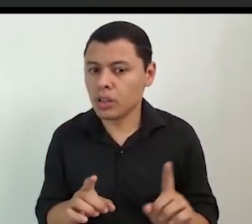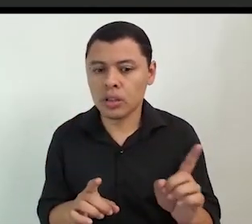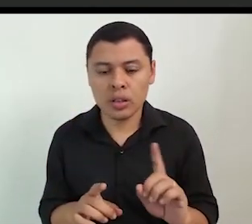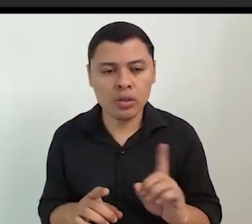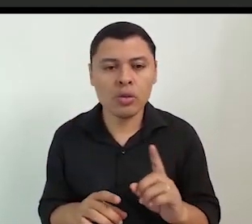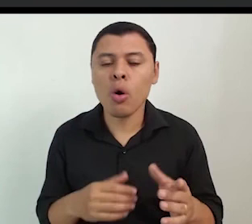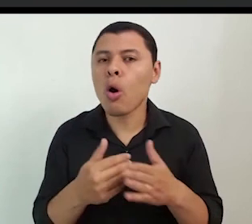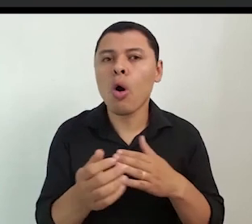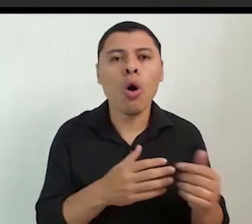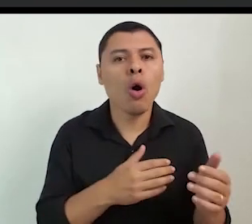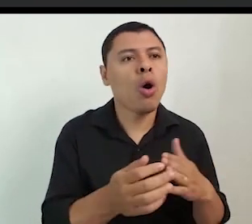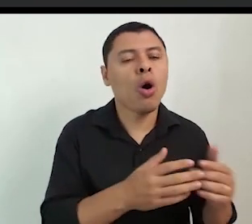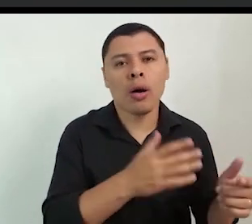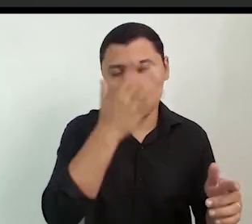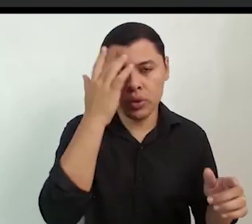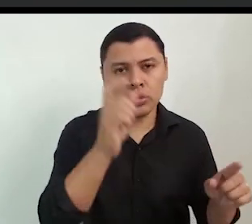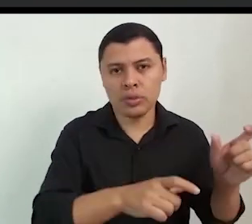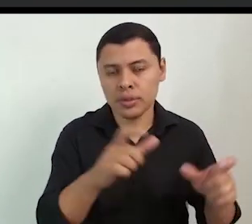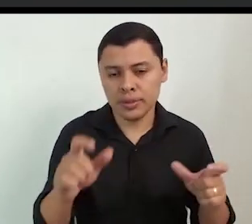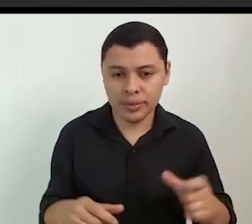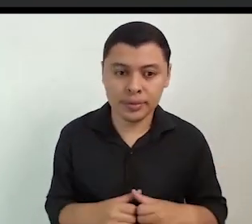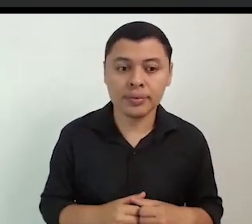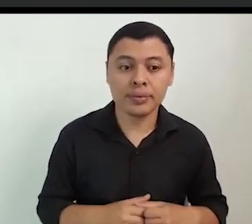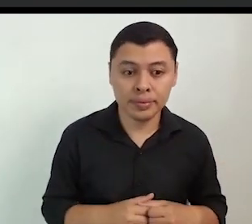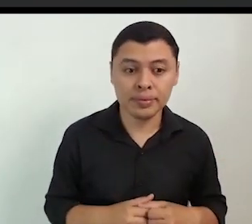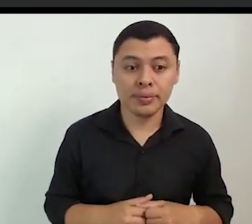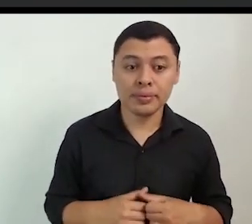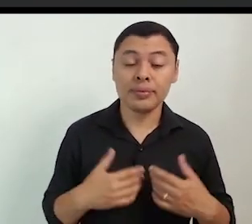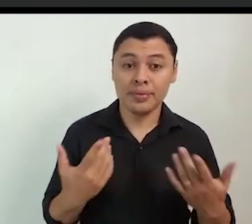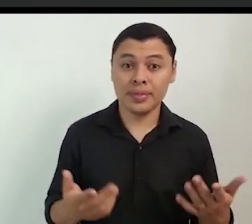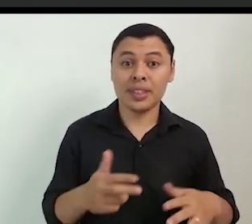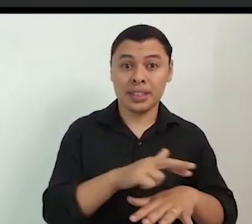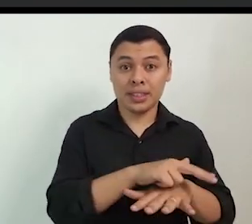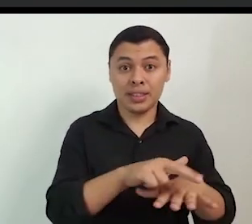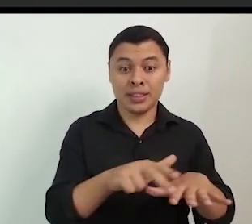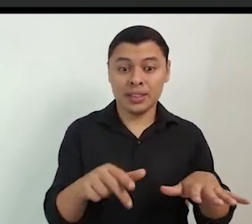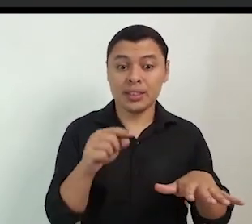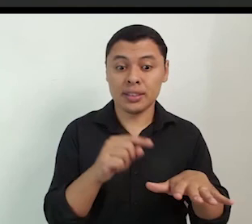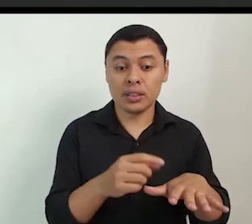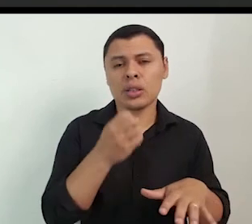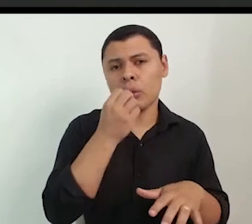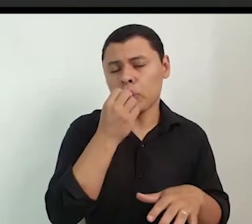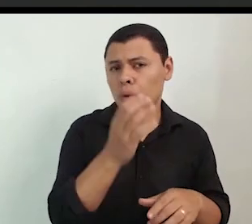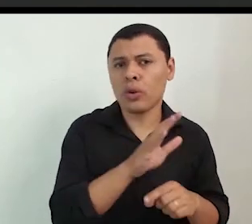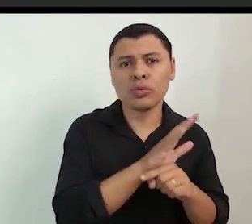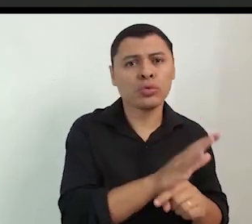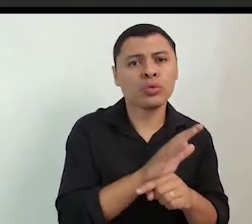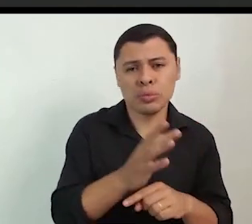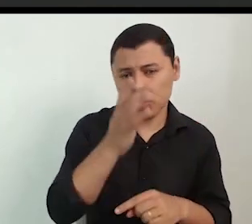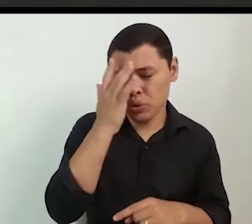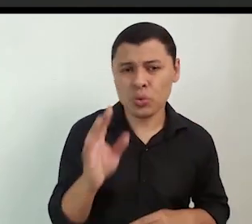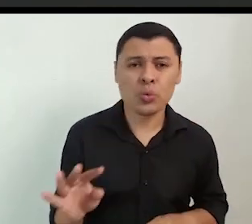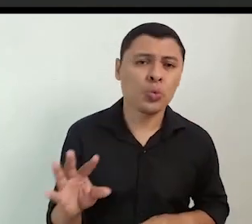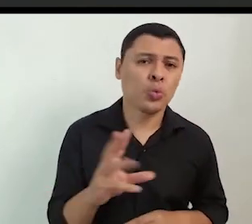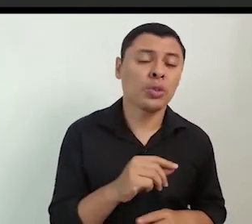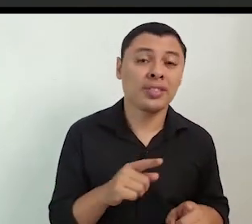recortes possíveis. E, nesse caso, a diversidade, ela traz ganho para todo mundo, né? Inclusive para a empresa, como